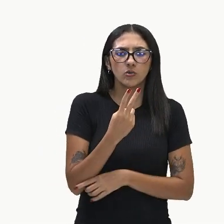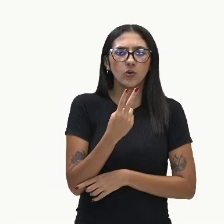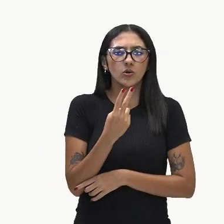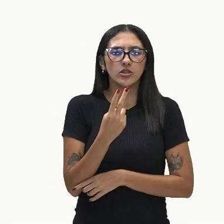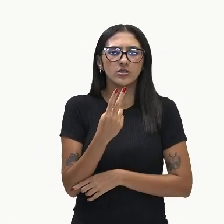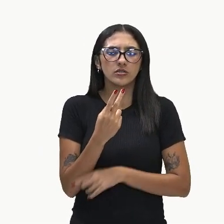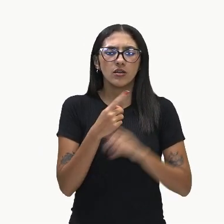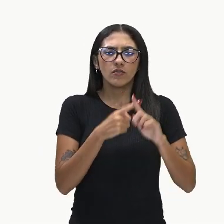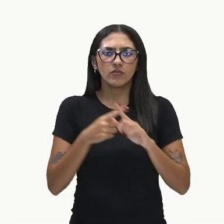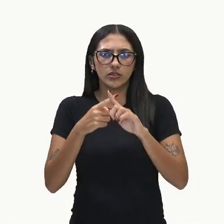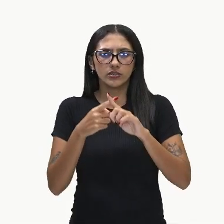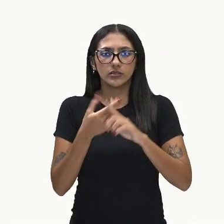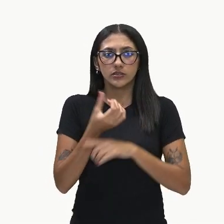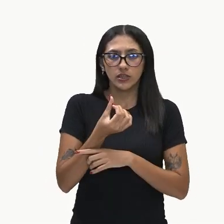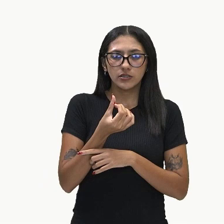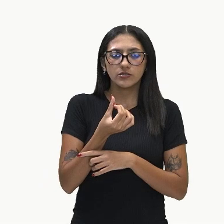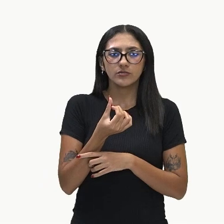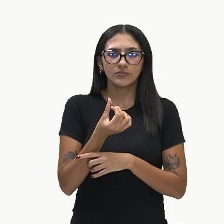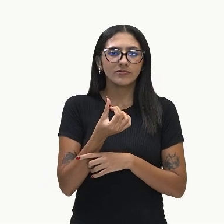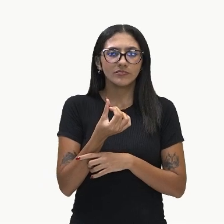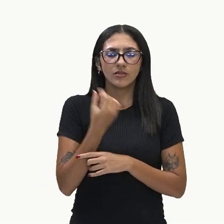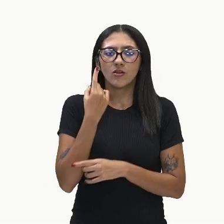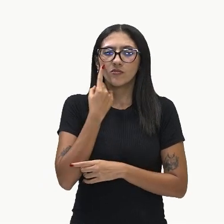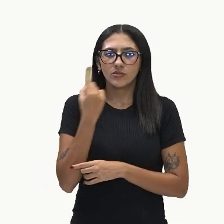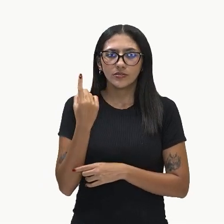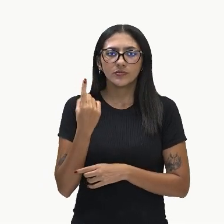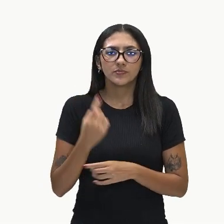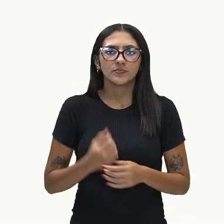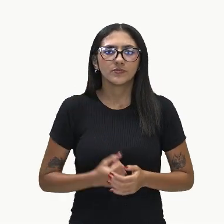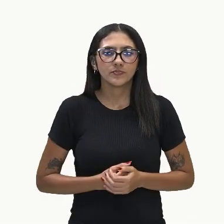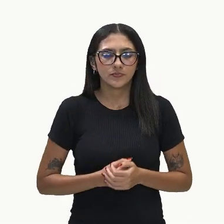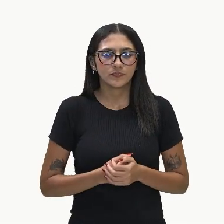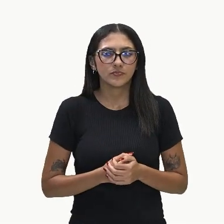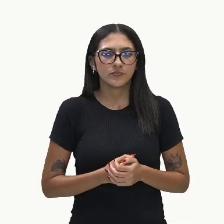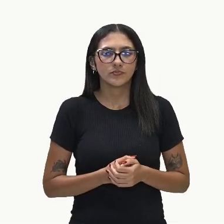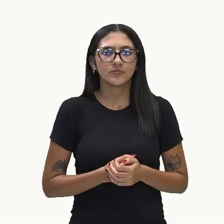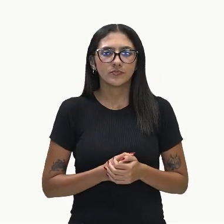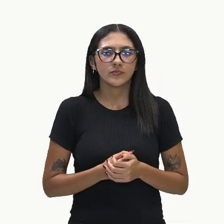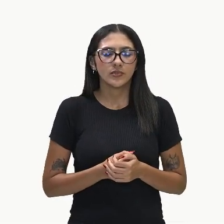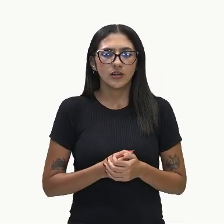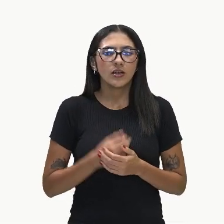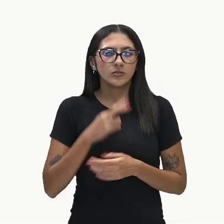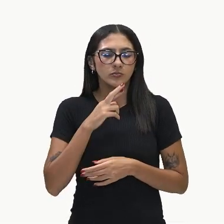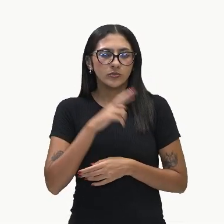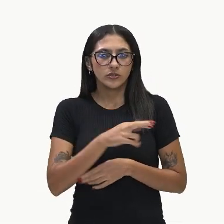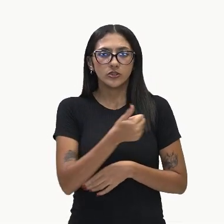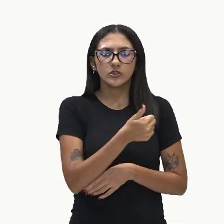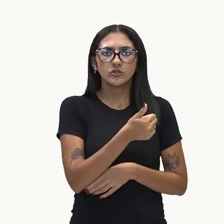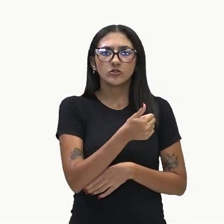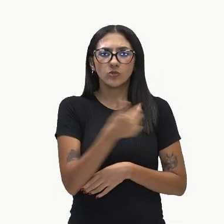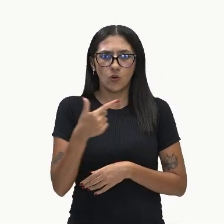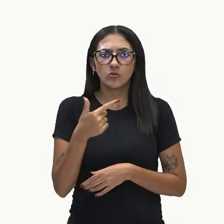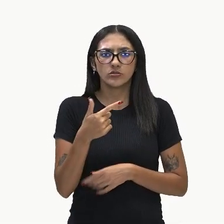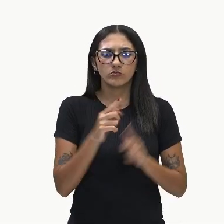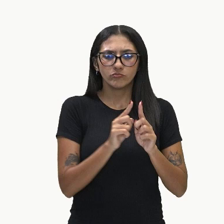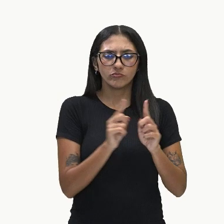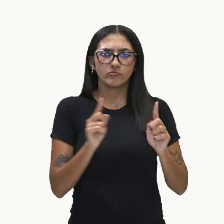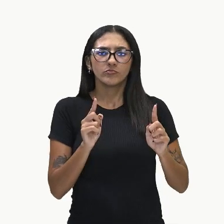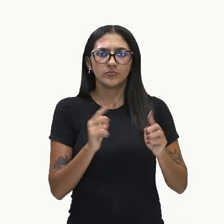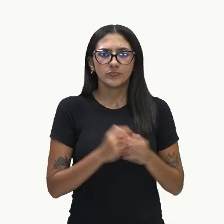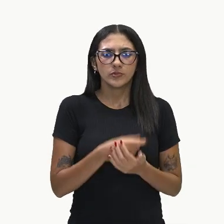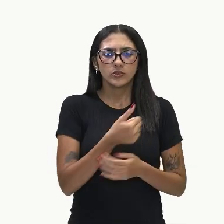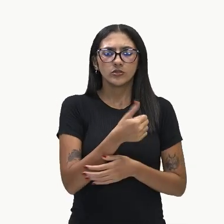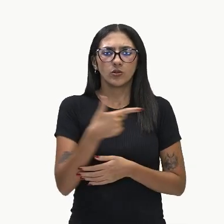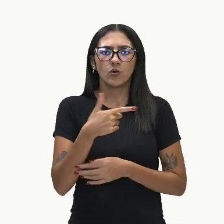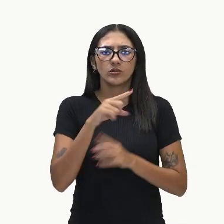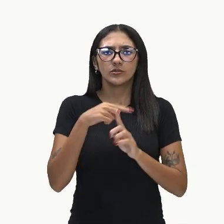ser verdadeiro, ó. 6 mais 2 vezes 6. 2 vezes 6 é 12. 12 com mais